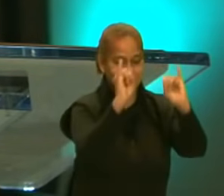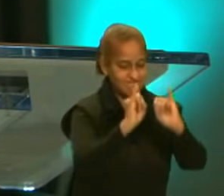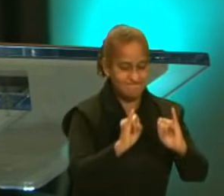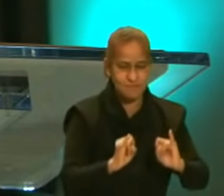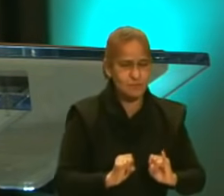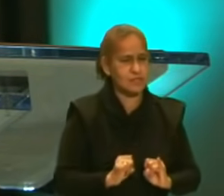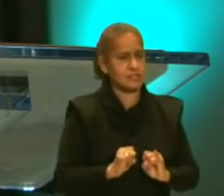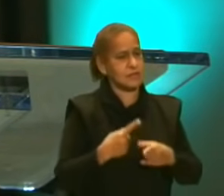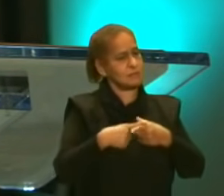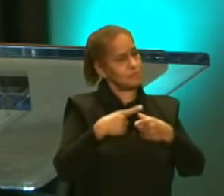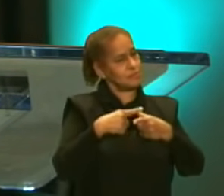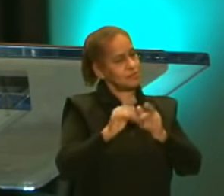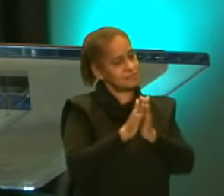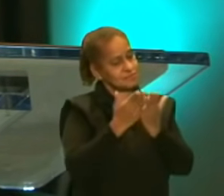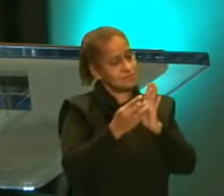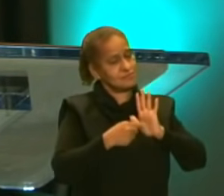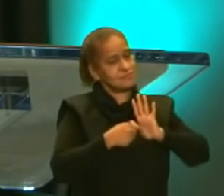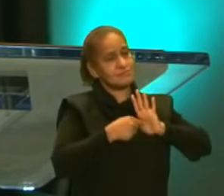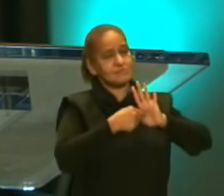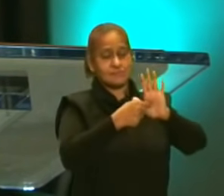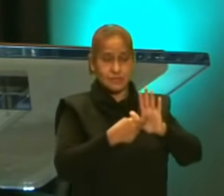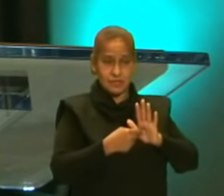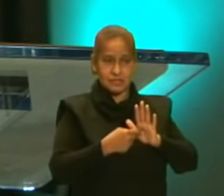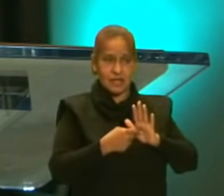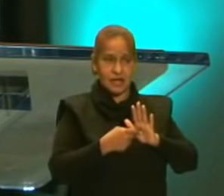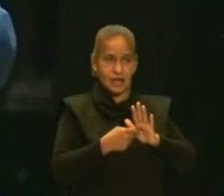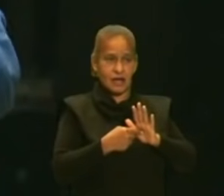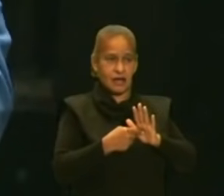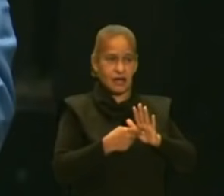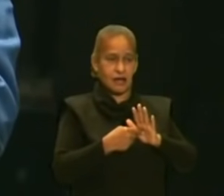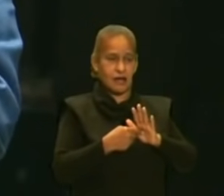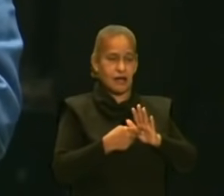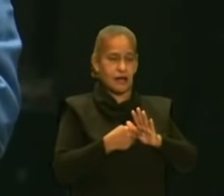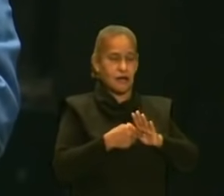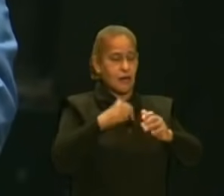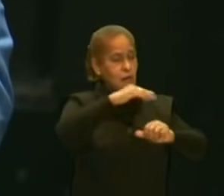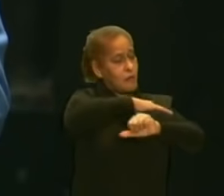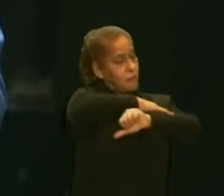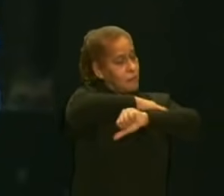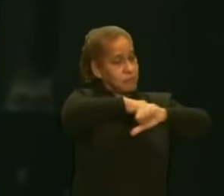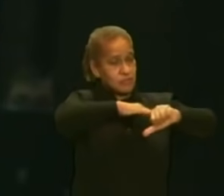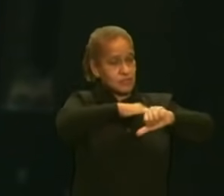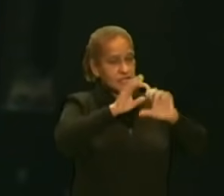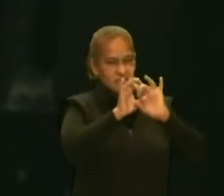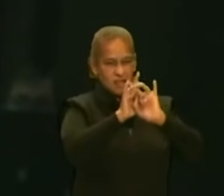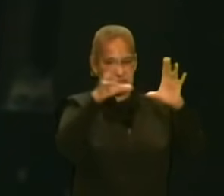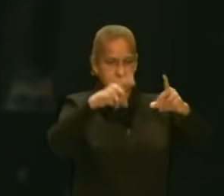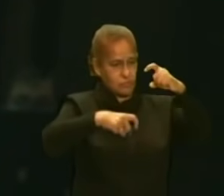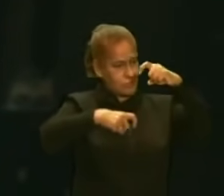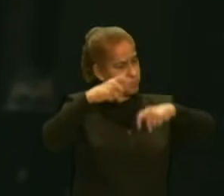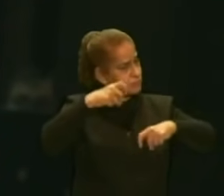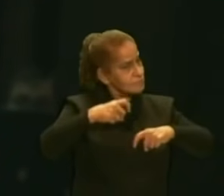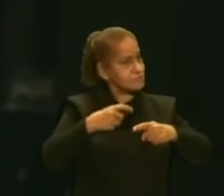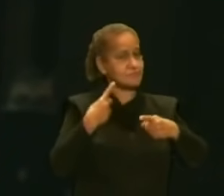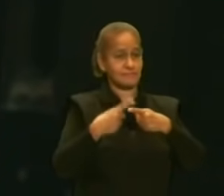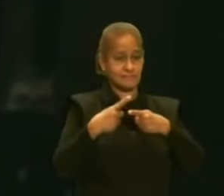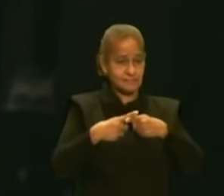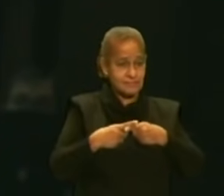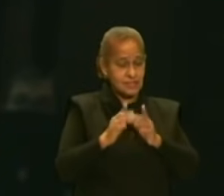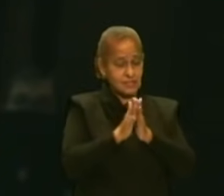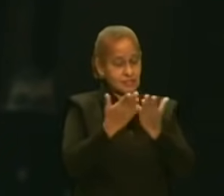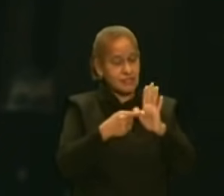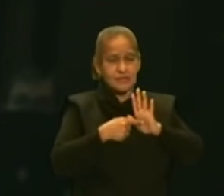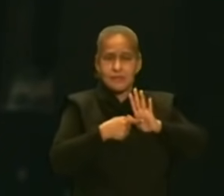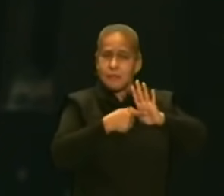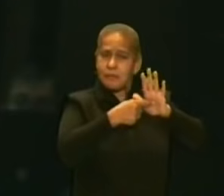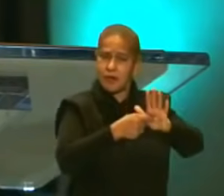Por que a Bíblia fala tanto a respeito da imoralidade sexual? Por que a Bíblia fala tanto a